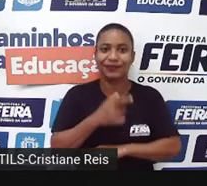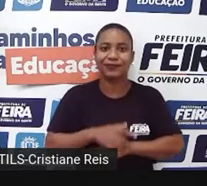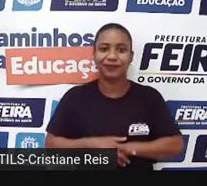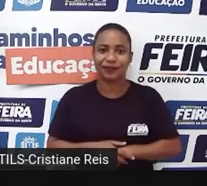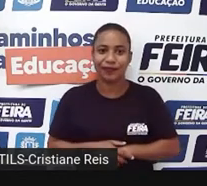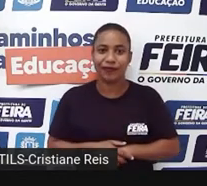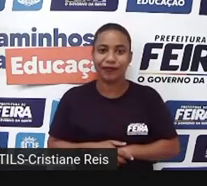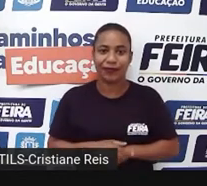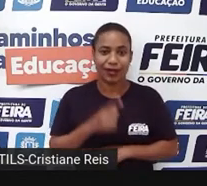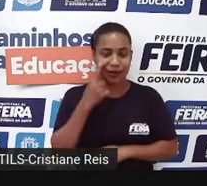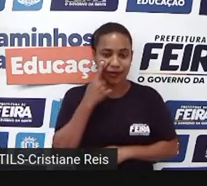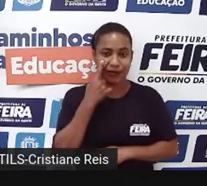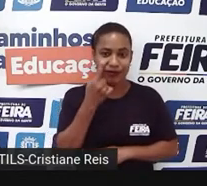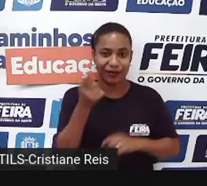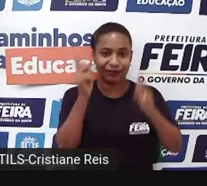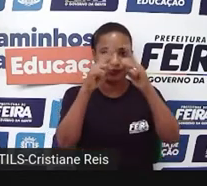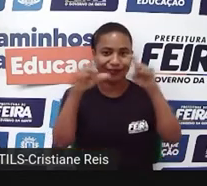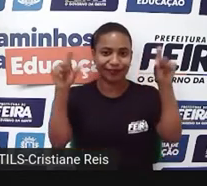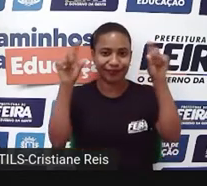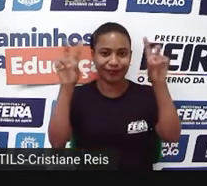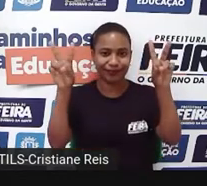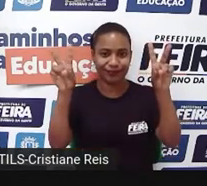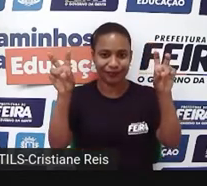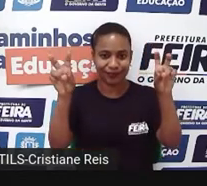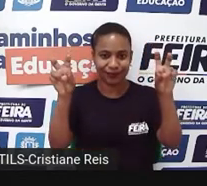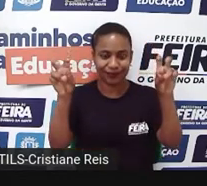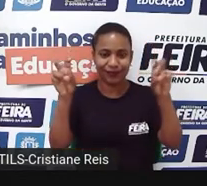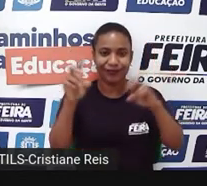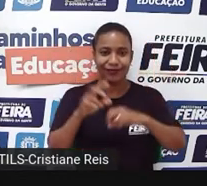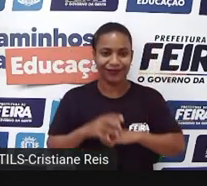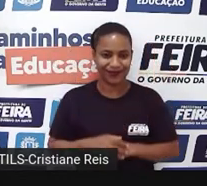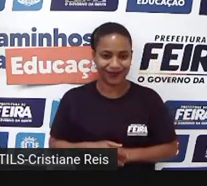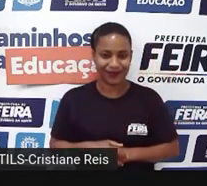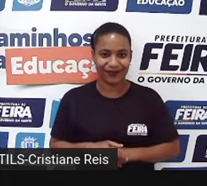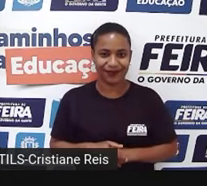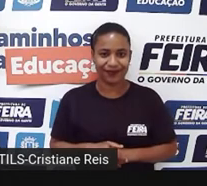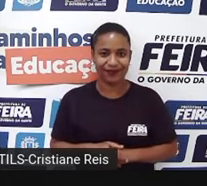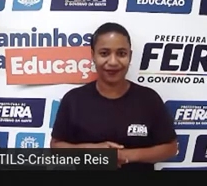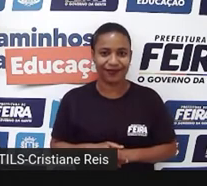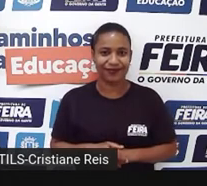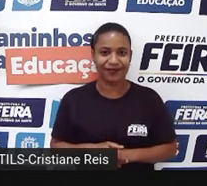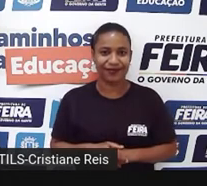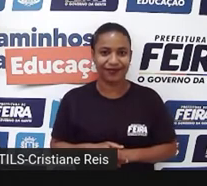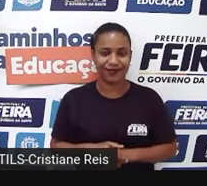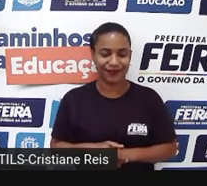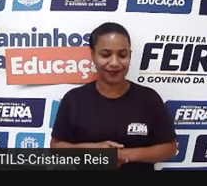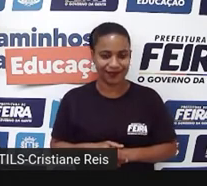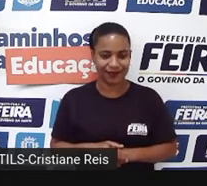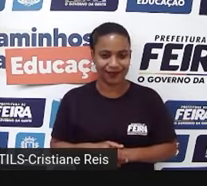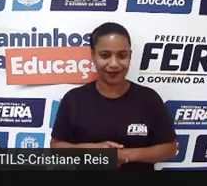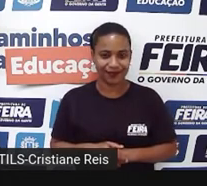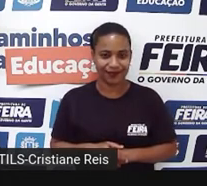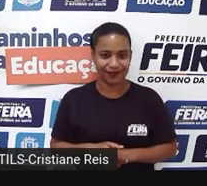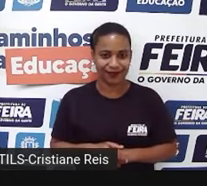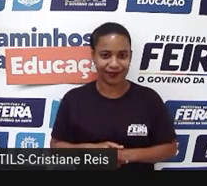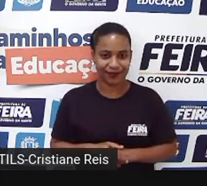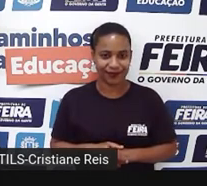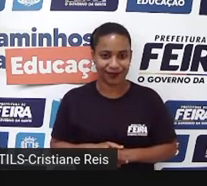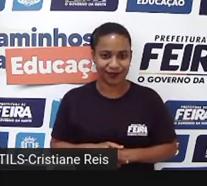Transformers Rise of the Beasts in the upcoming American Science Fiction Action